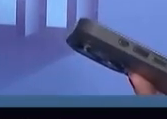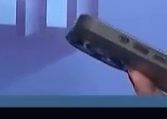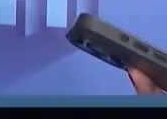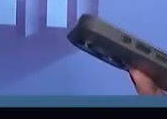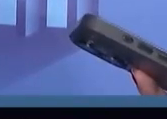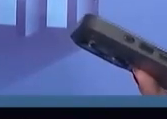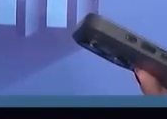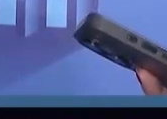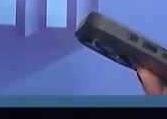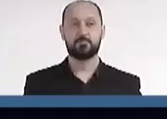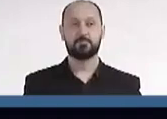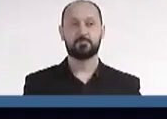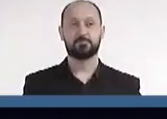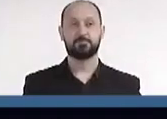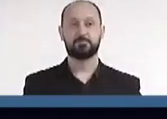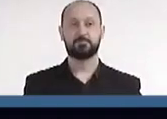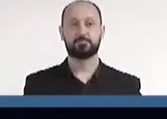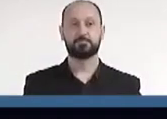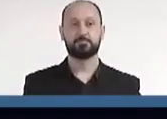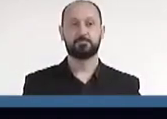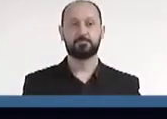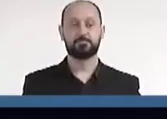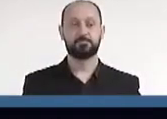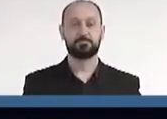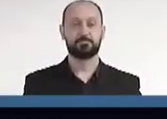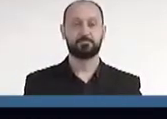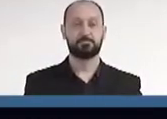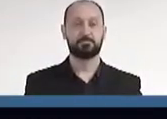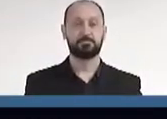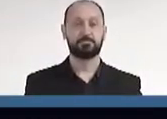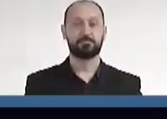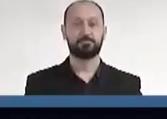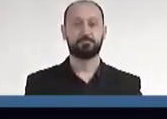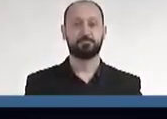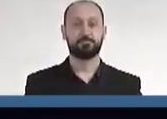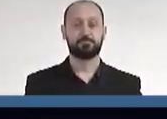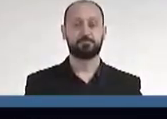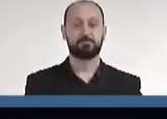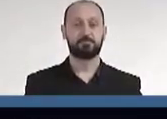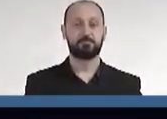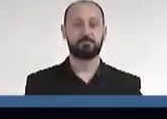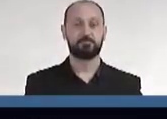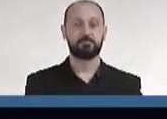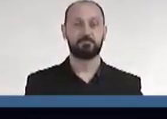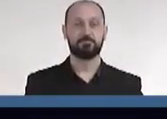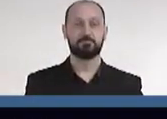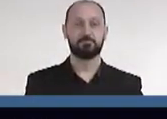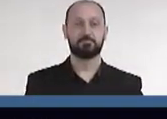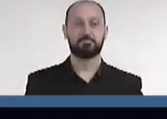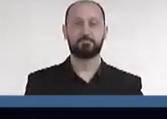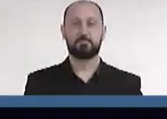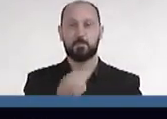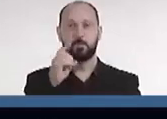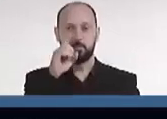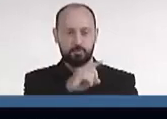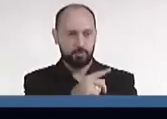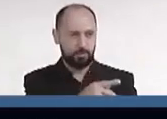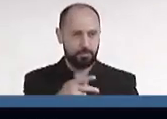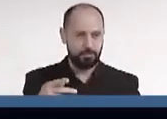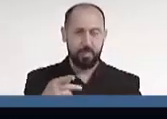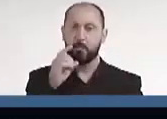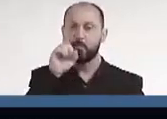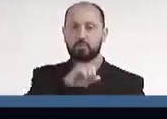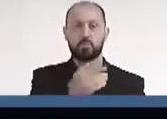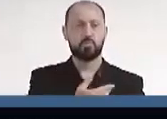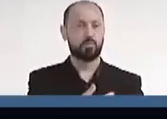ouvir mais e trabalhar mais além de exero Claro na presidência foram escolhidos para a mesa diretora os deputados Renato Câmara